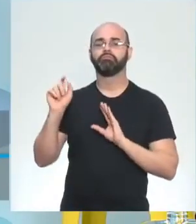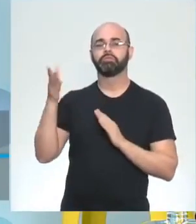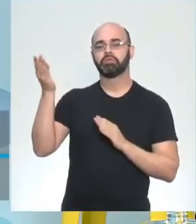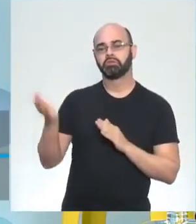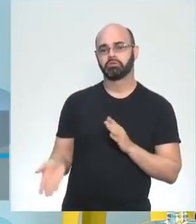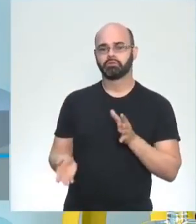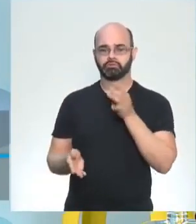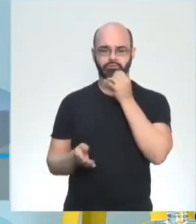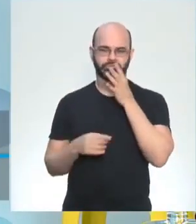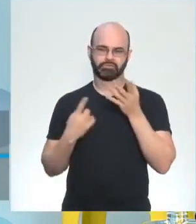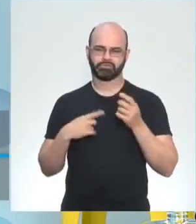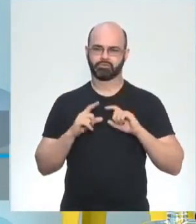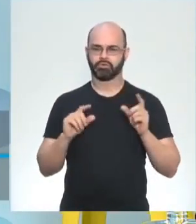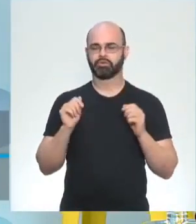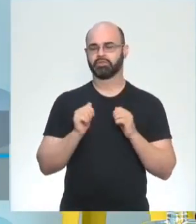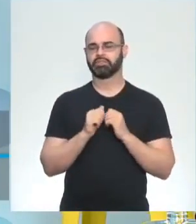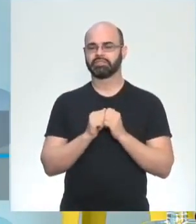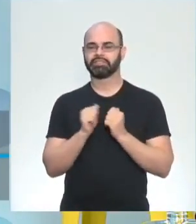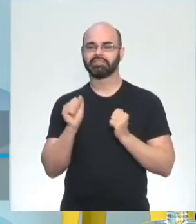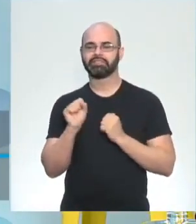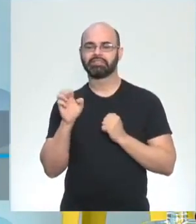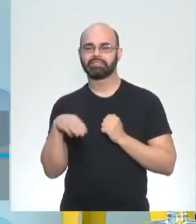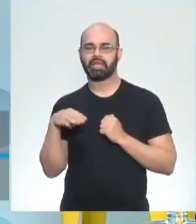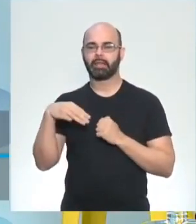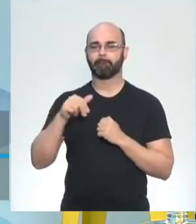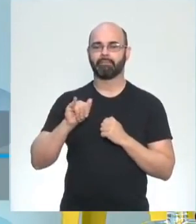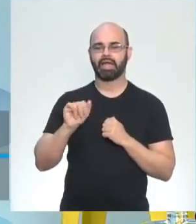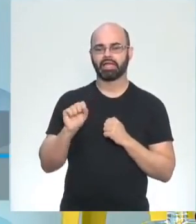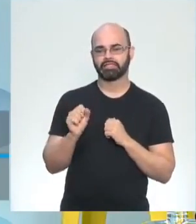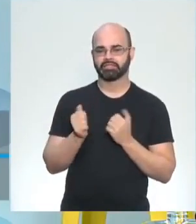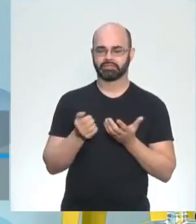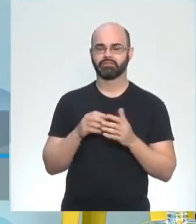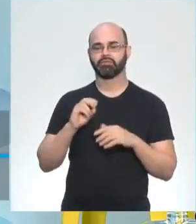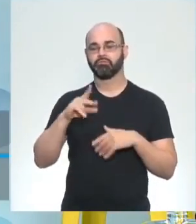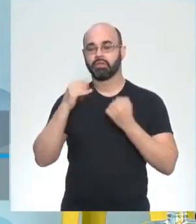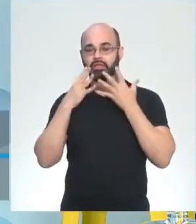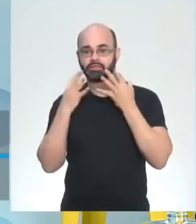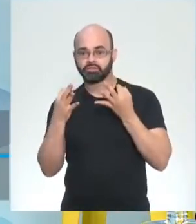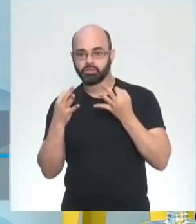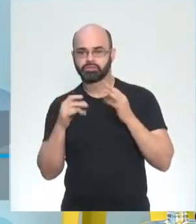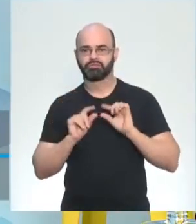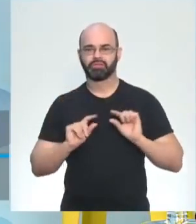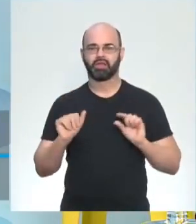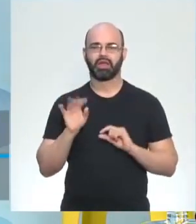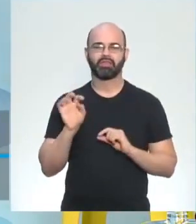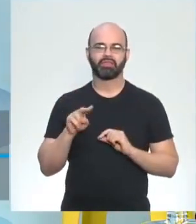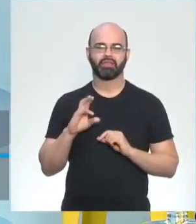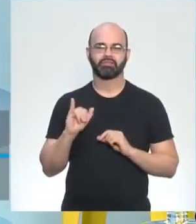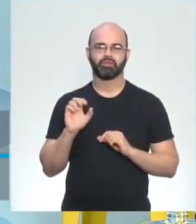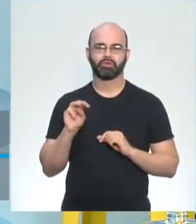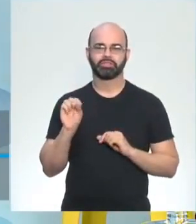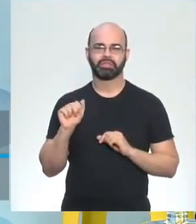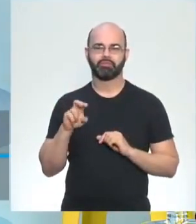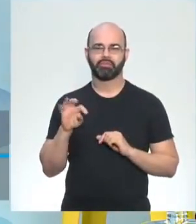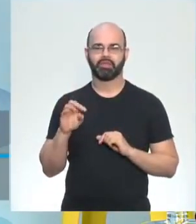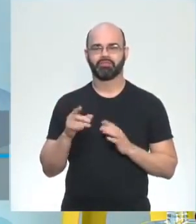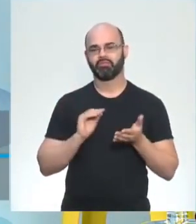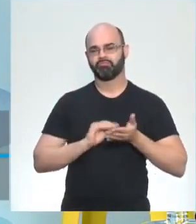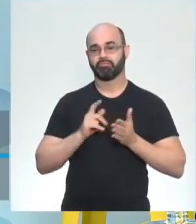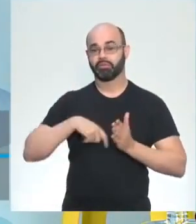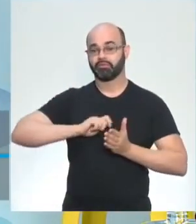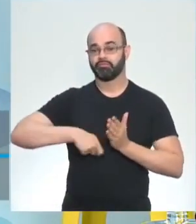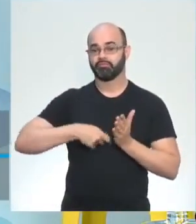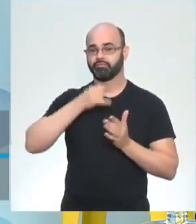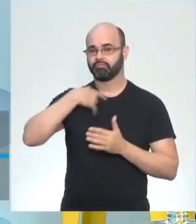Normalmente colocamos sem mais, atenciosamente, e ao término da carta precisa ser assinada. Quem escreveu essa carta?